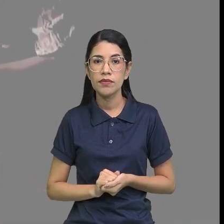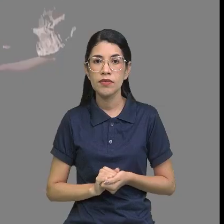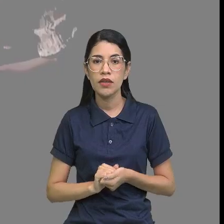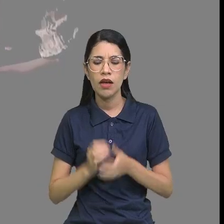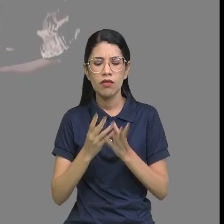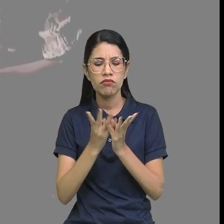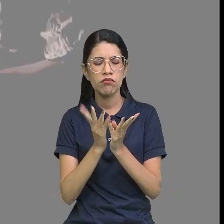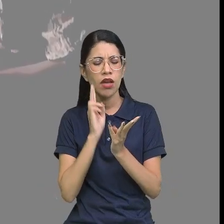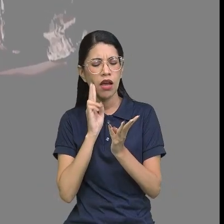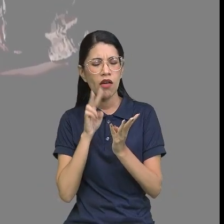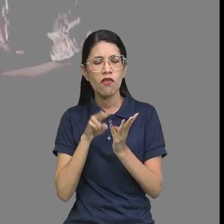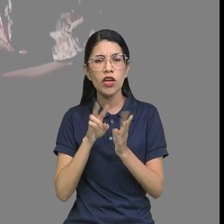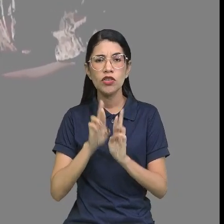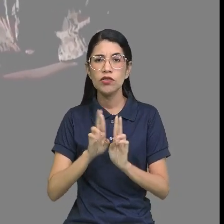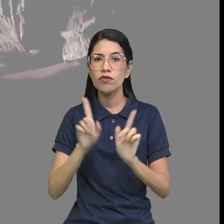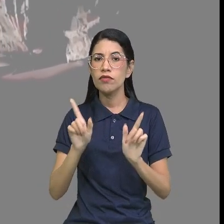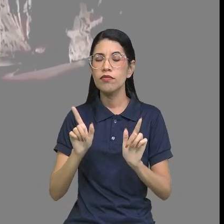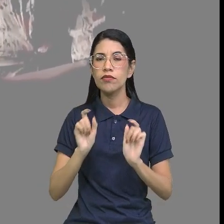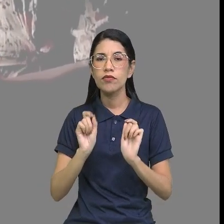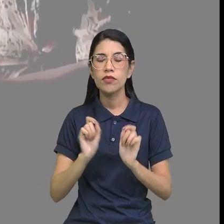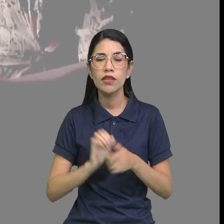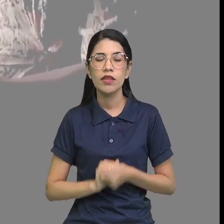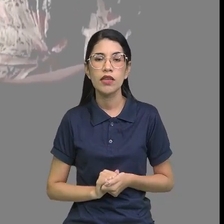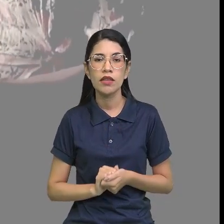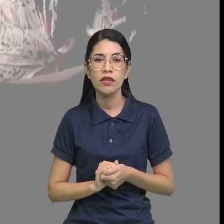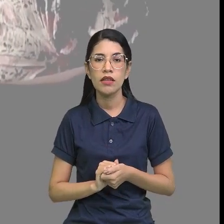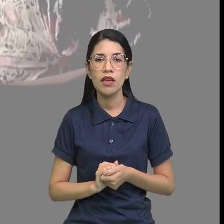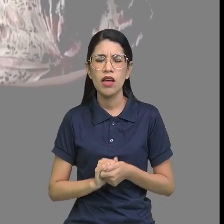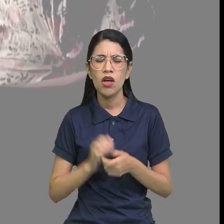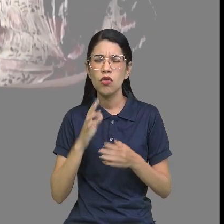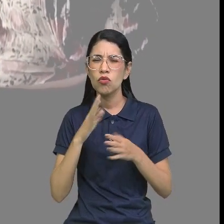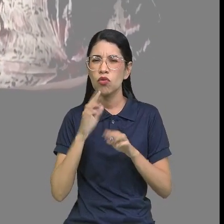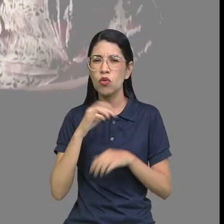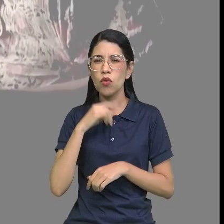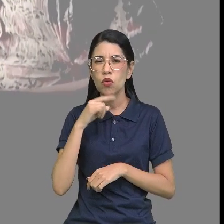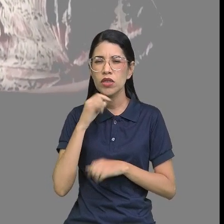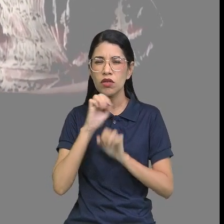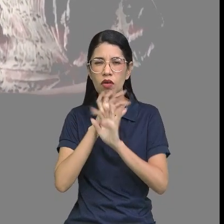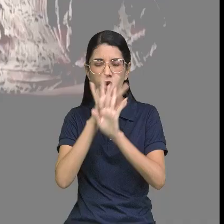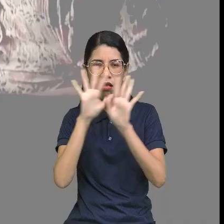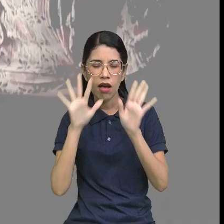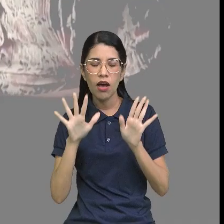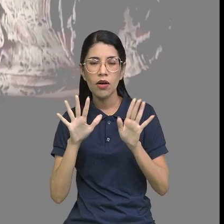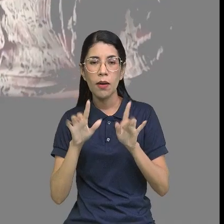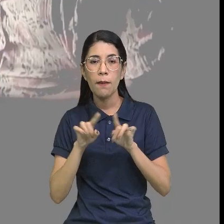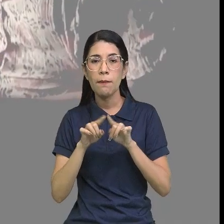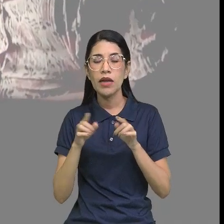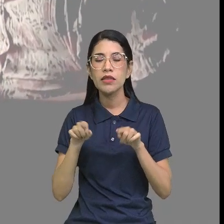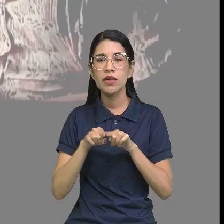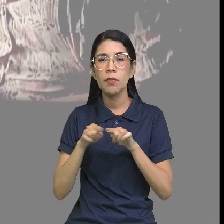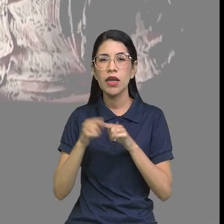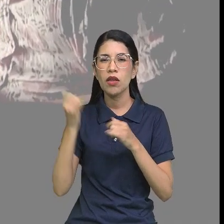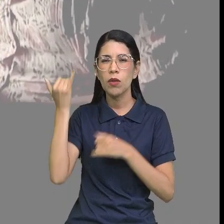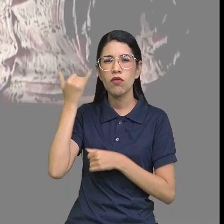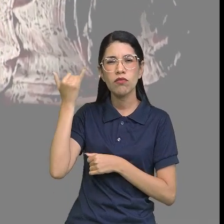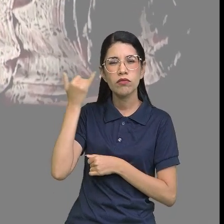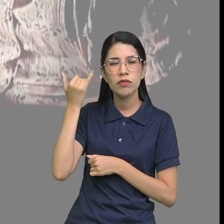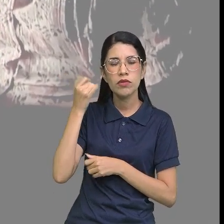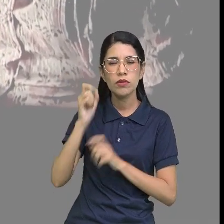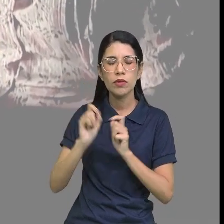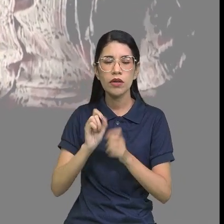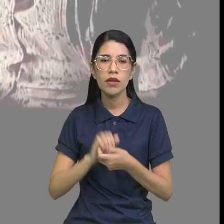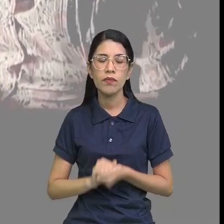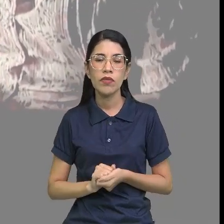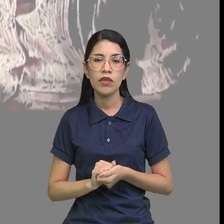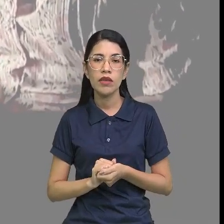Agora estou vendo outra coisa. E apesar de não ver muito claro, estou também ouvindo a voz do meu guia.